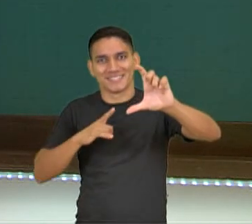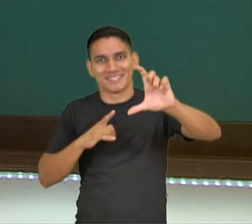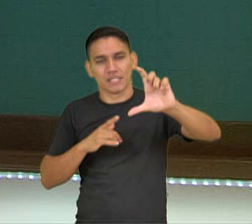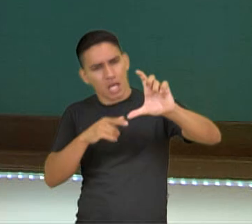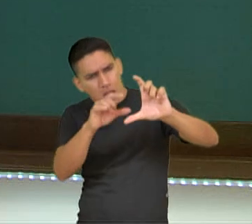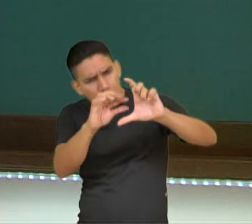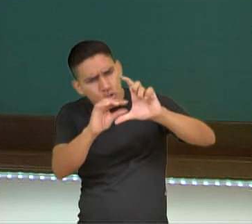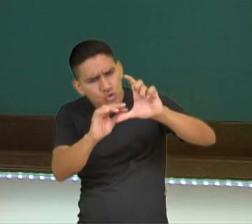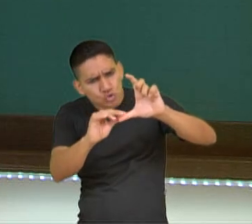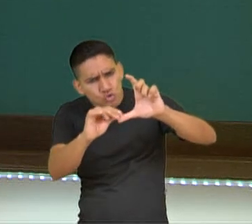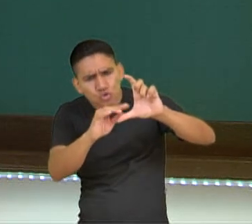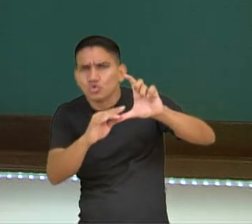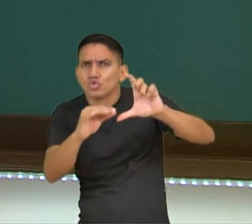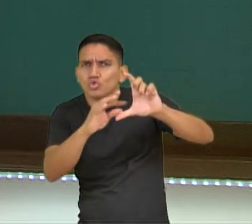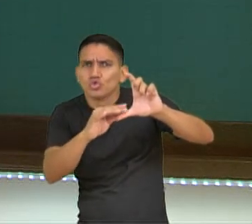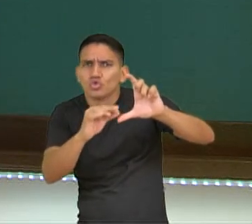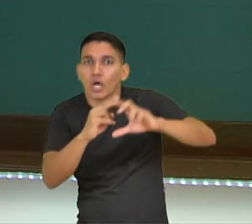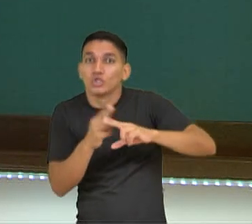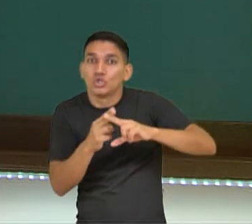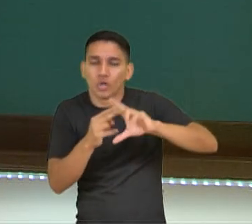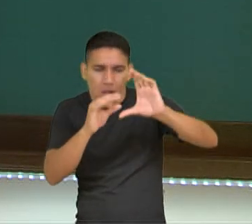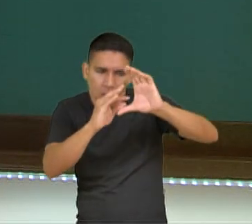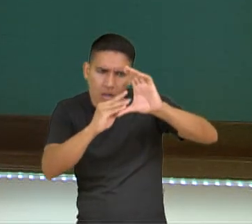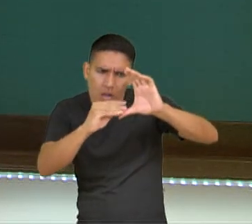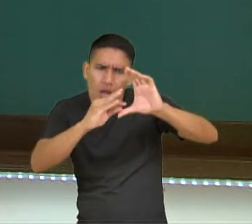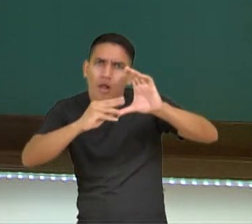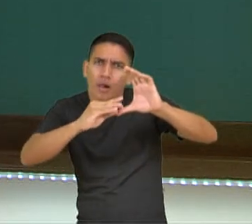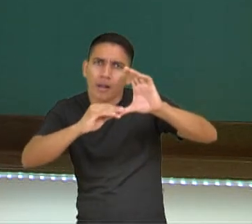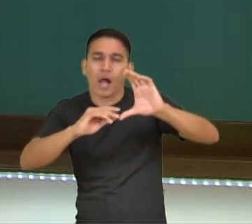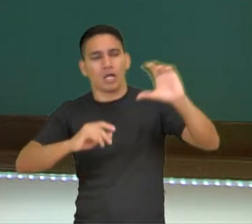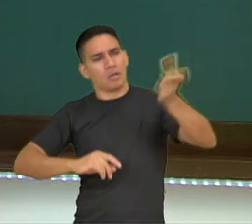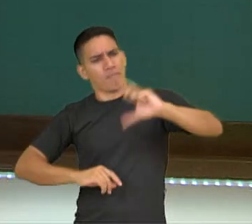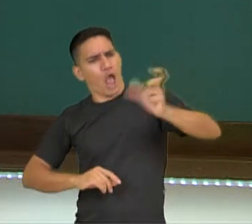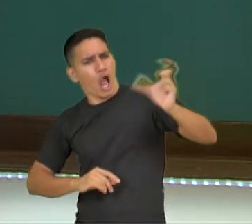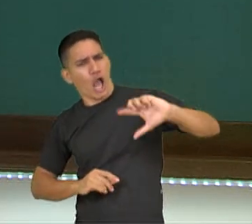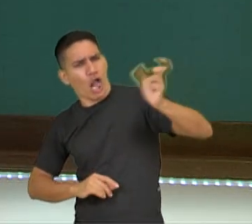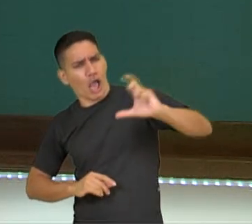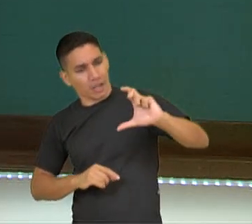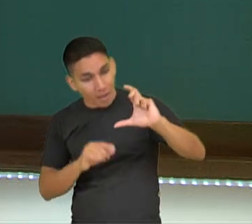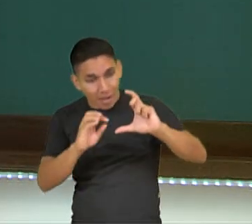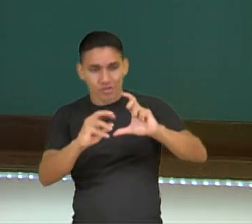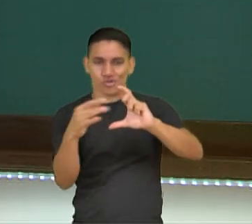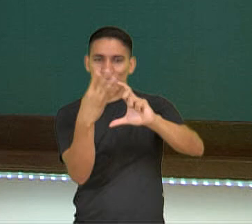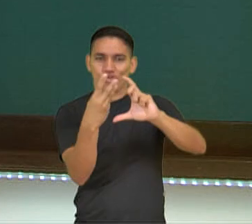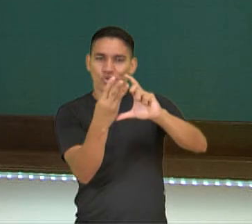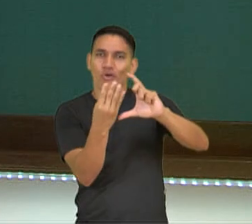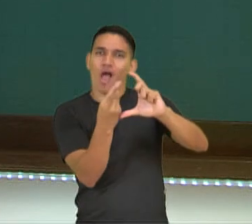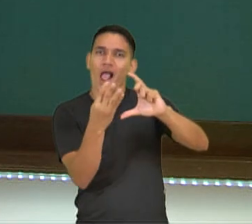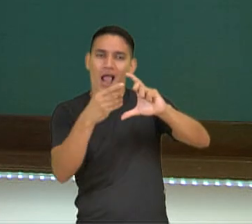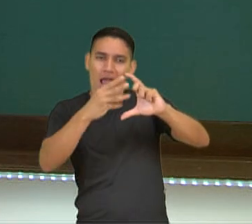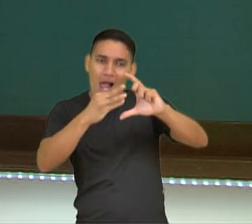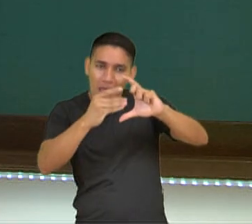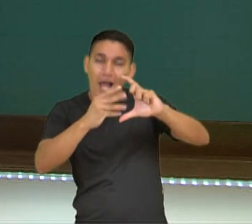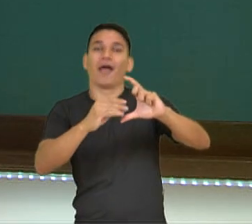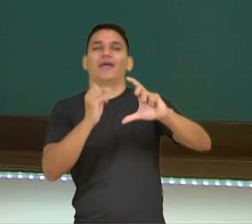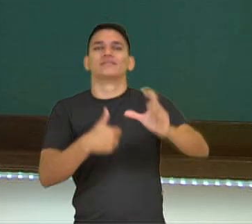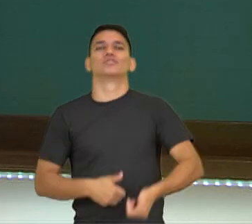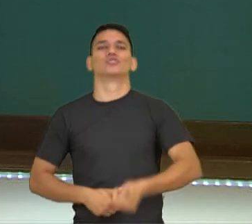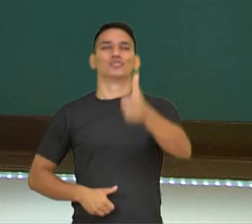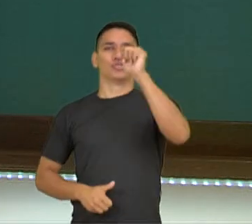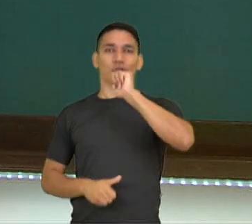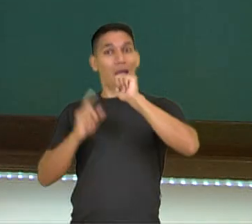vê o chocolate ali precipitado no fundo. Aí você agita e ingere, né? Então, é um exemplo de uma